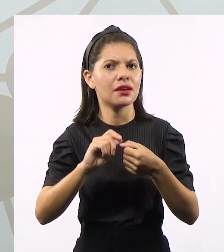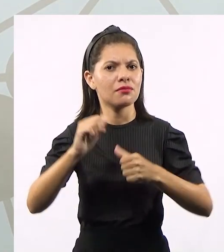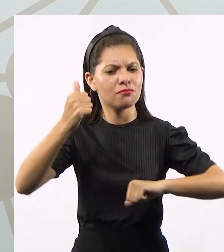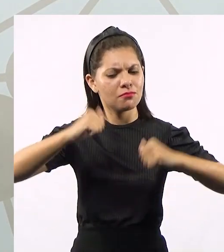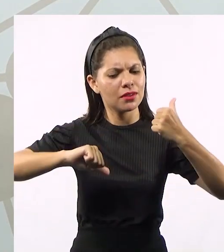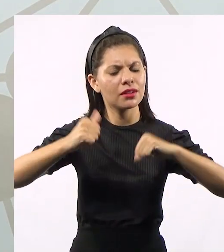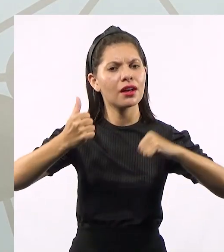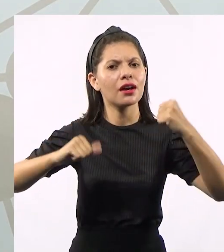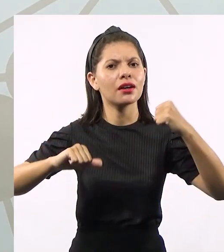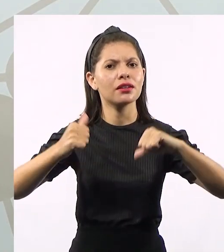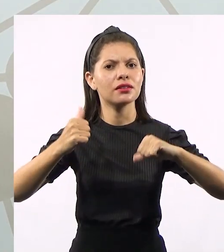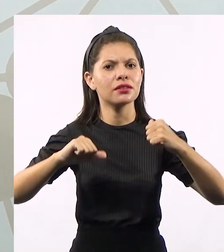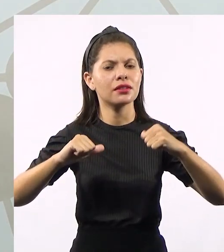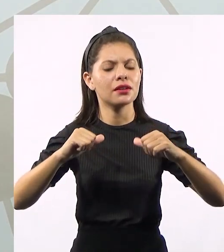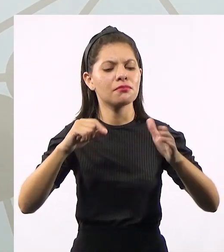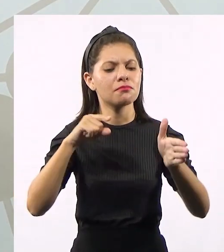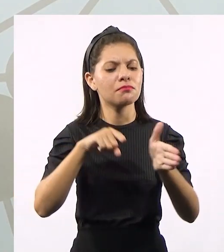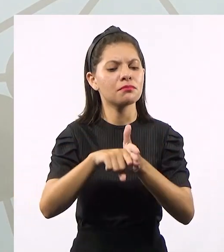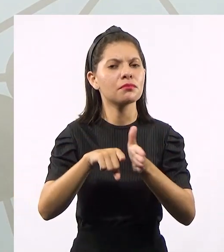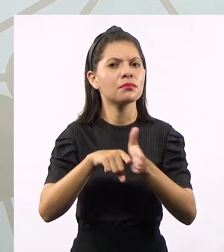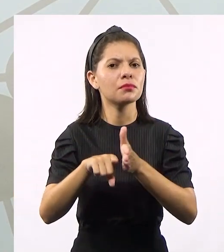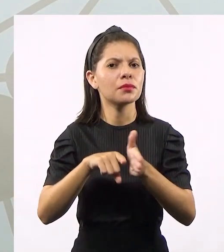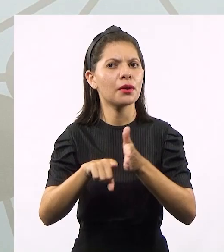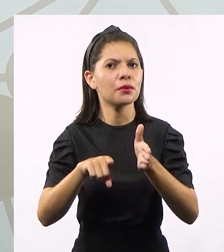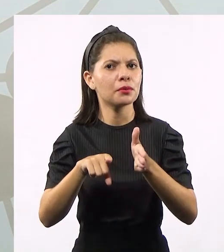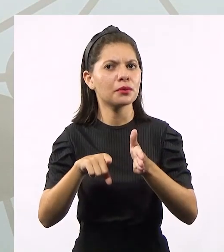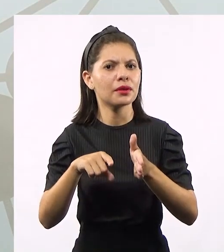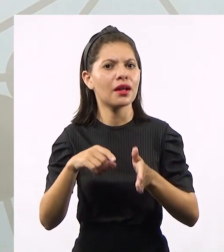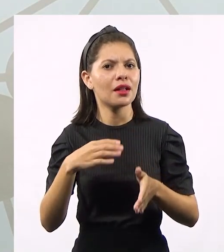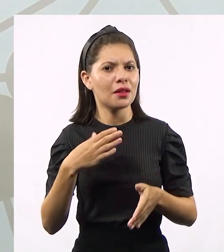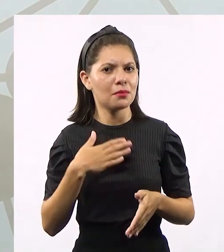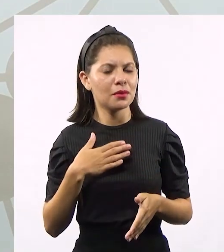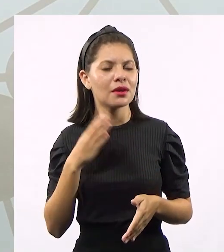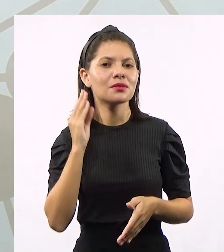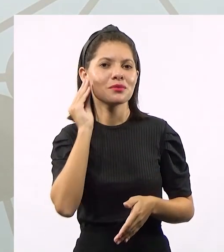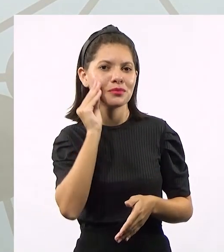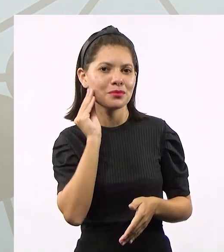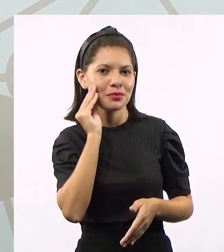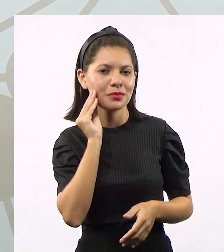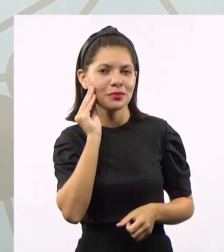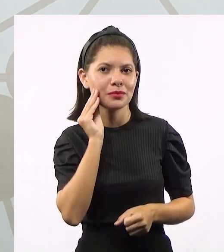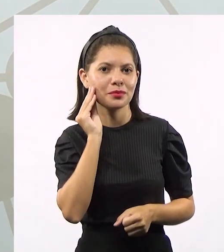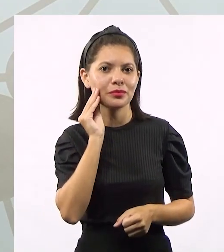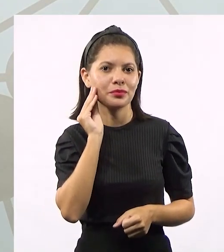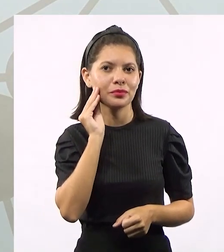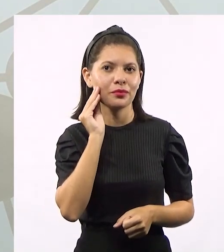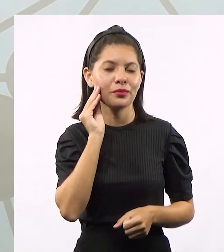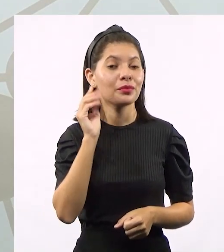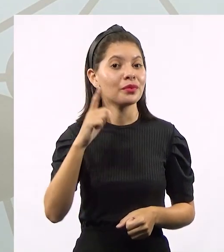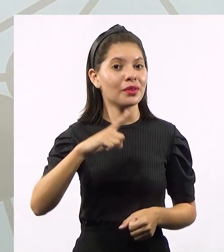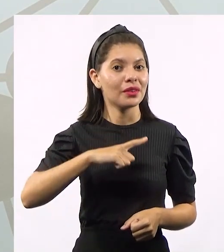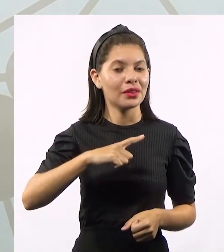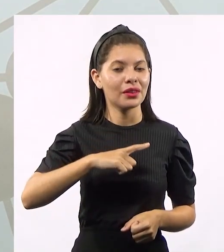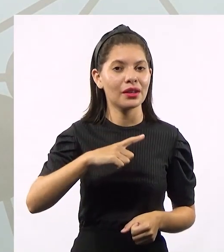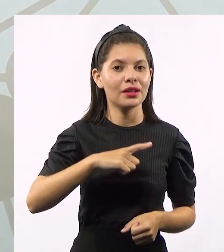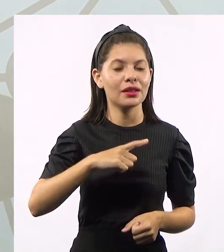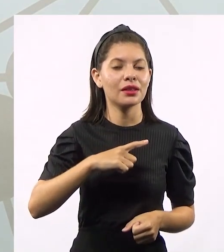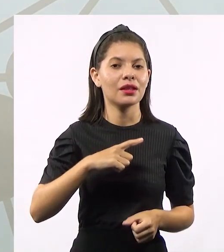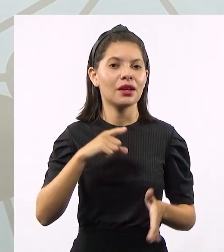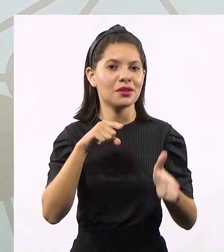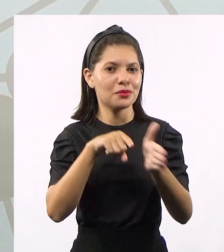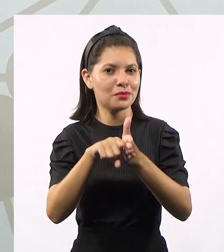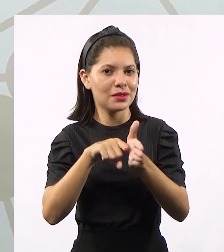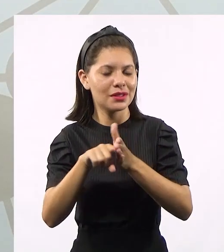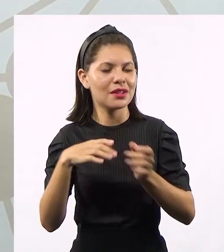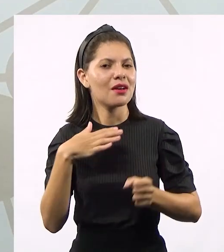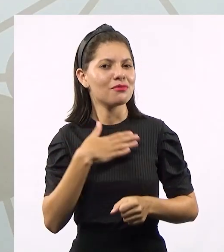uma avaliação. E aí esse tipo de pergunta, pelo menos é minha experiência, né, de usuário, a gente tem muito nessas